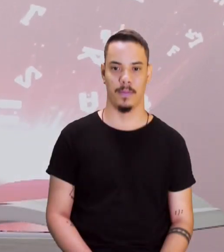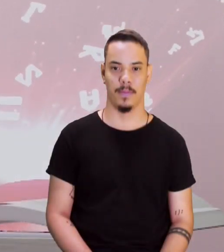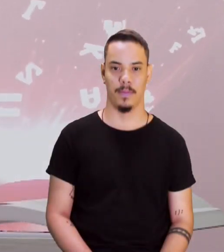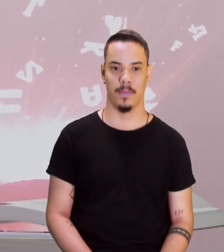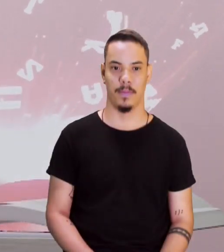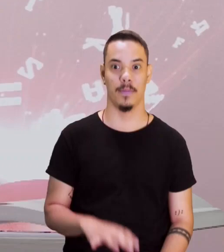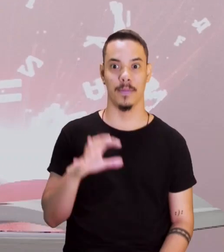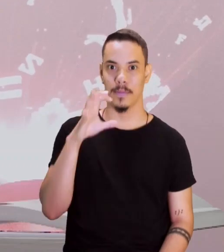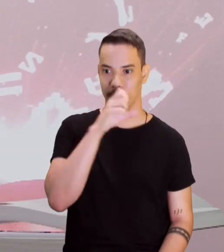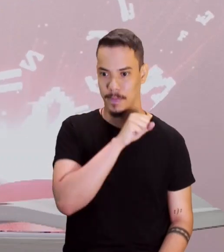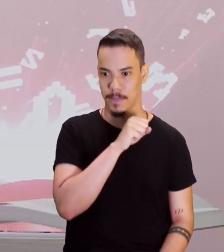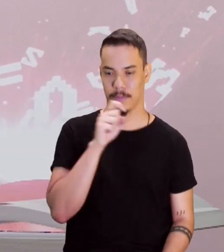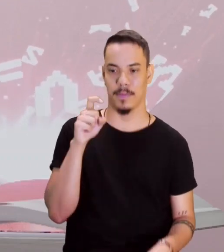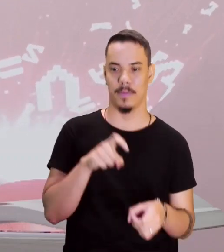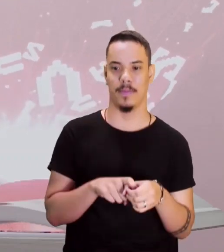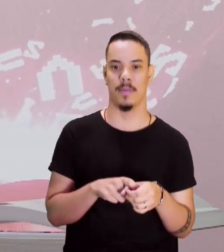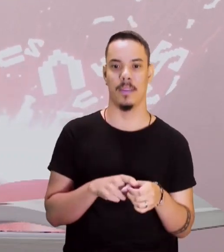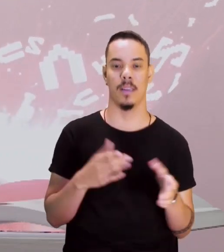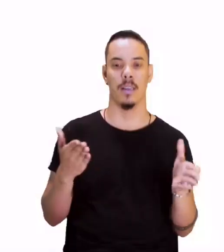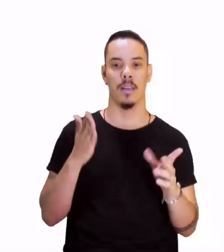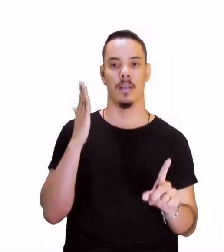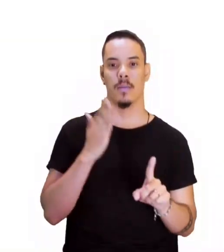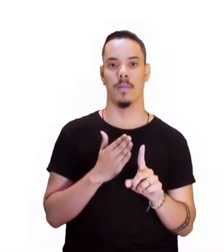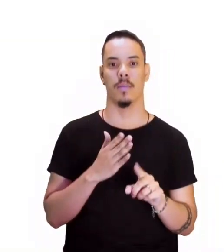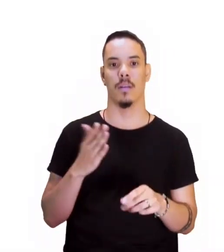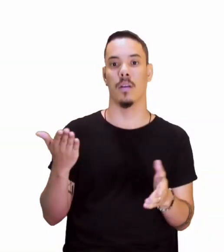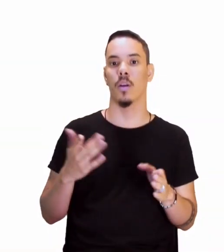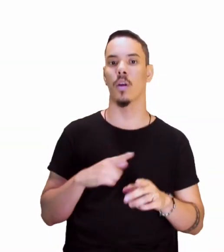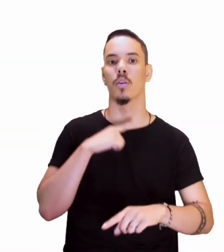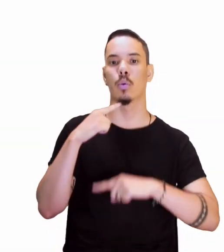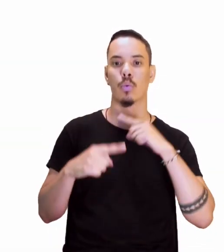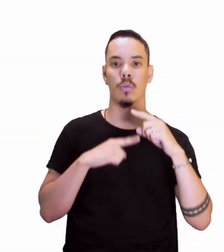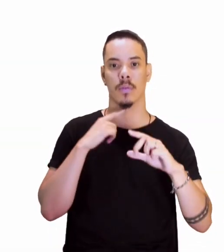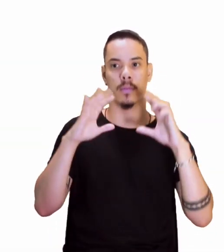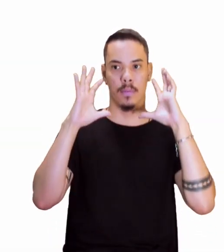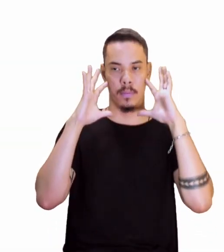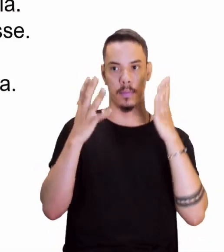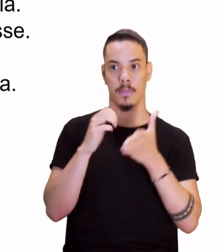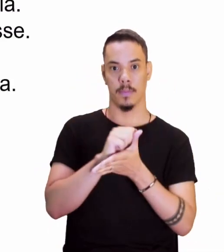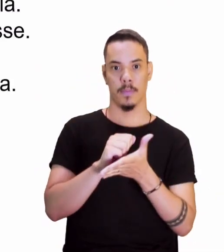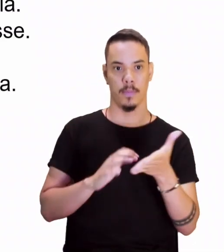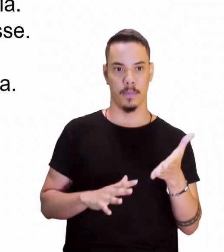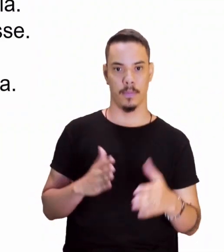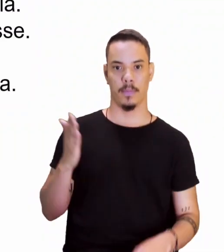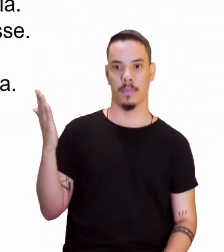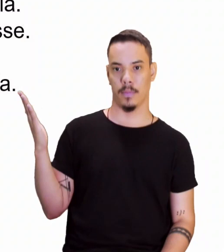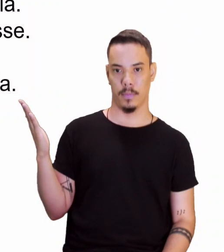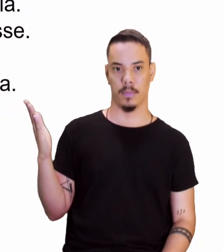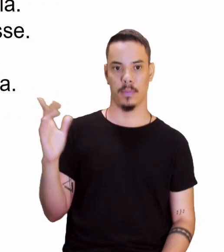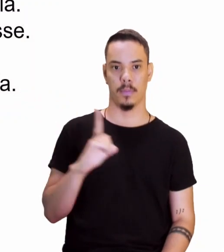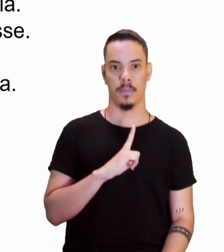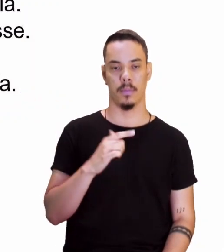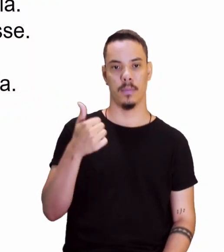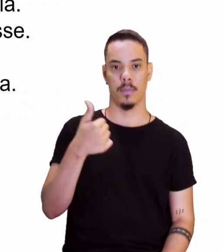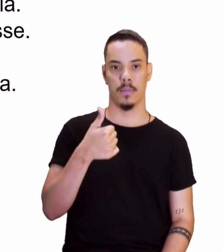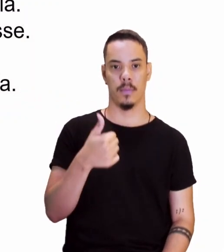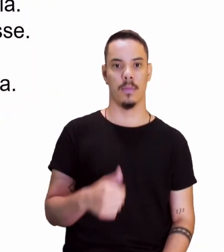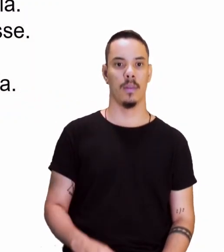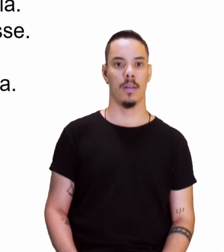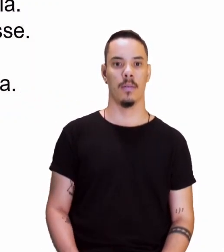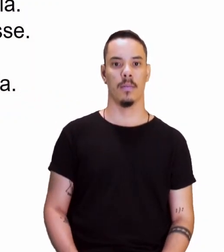Olá, rapidão, hein? Vamos lá diretamente para o nosso momento tirando dúvidas para as atividades. Temos aqui a primeira